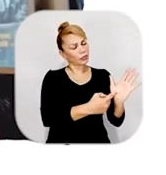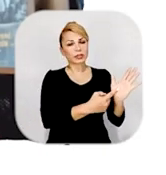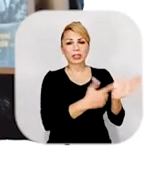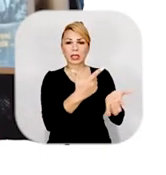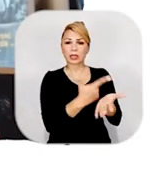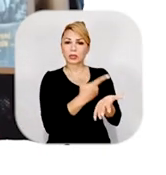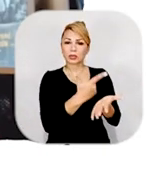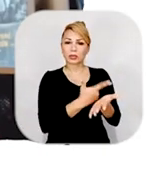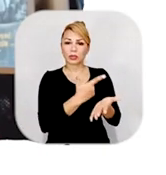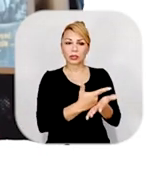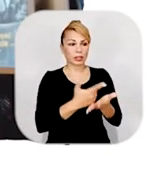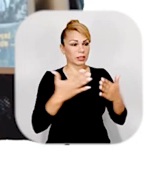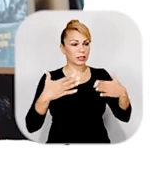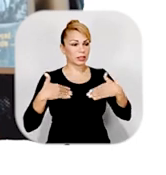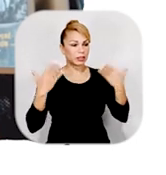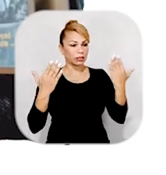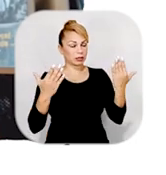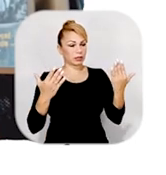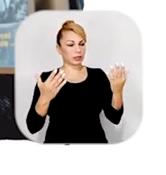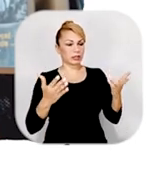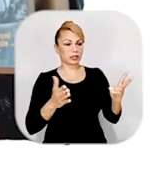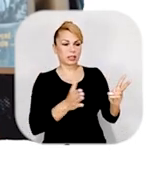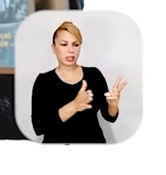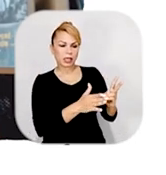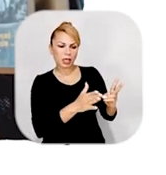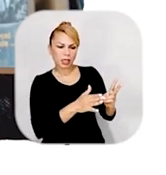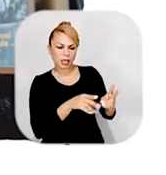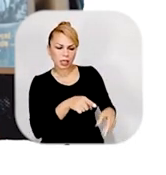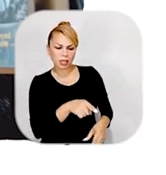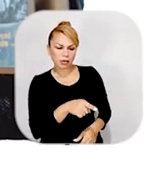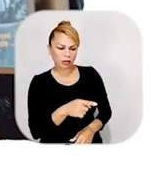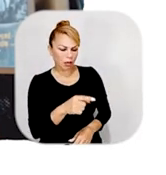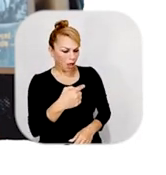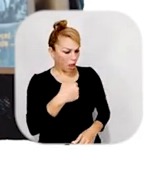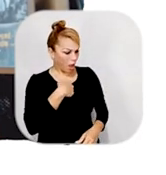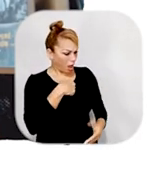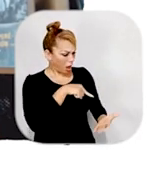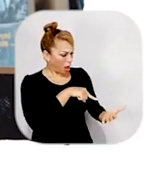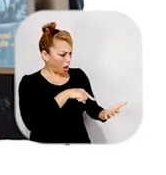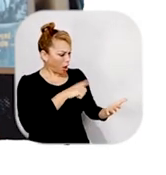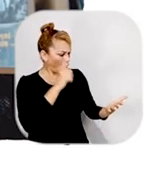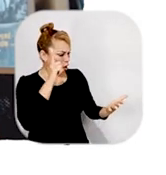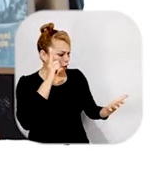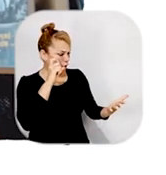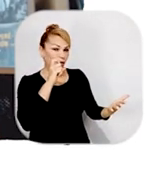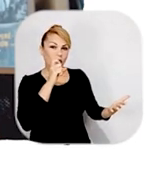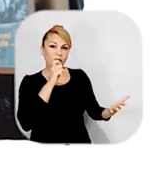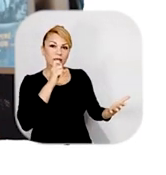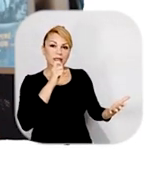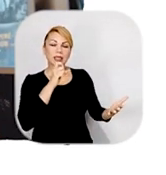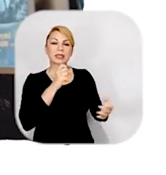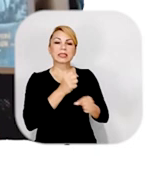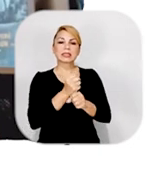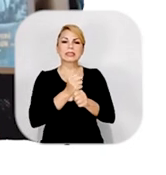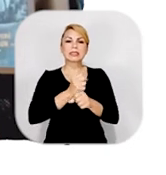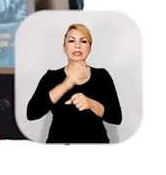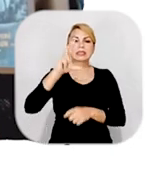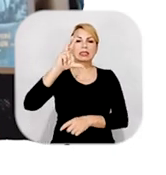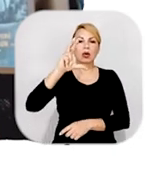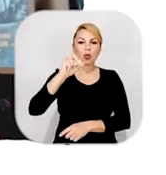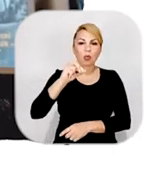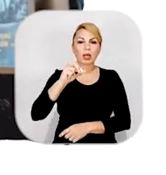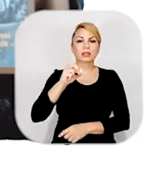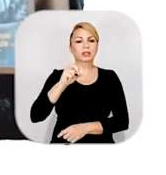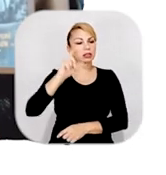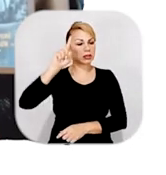que uma índia, ela disse que era ela naquela foto. Então, você chega no lugar 50 anos depois e você tem